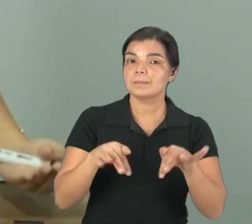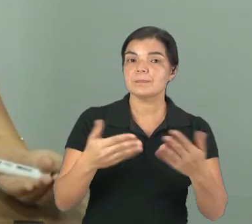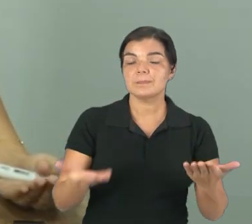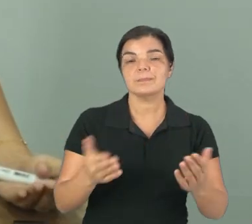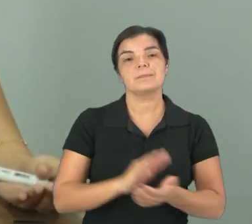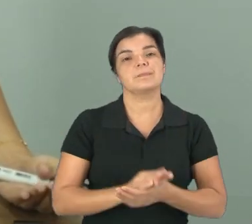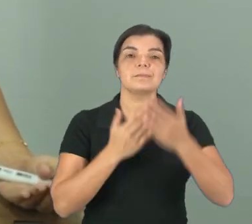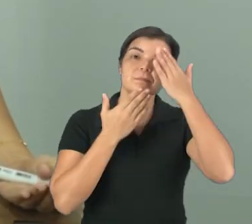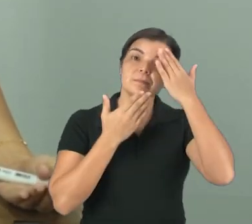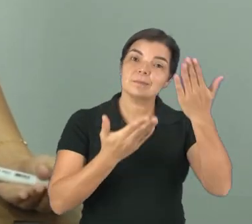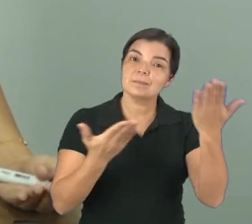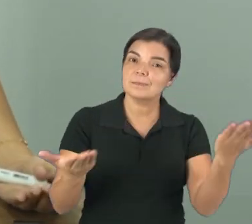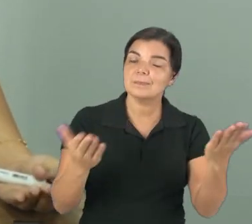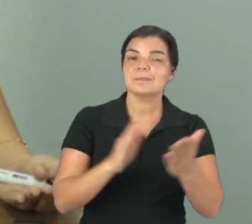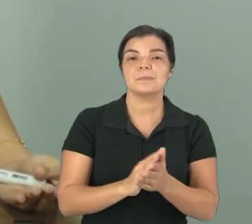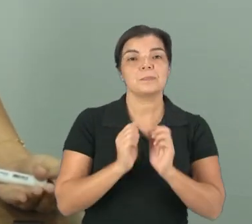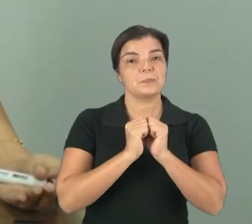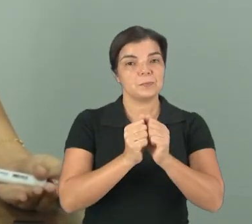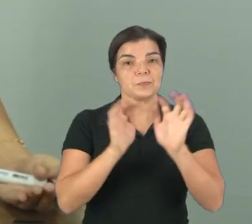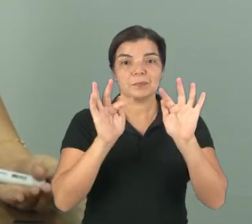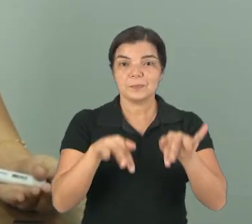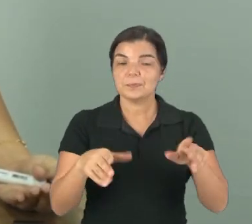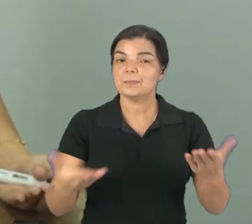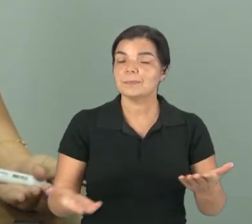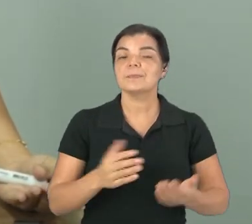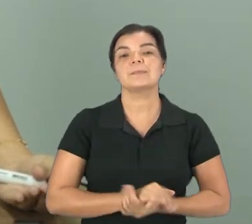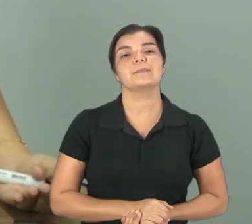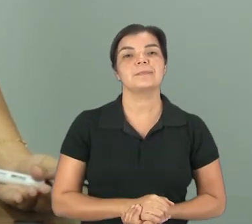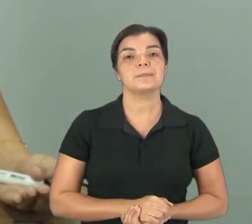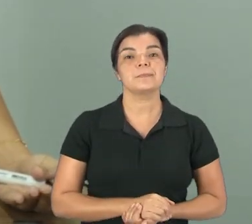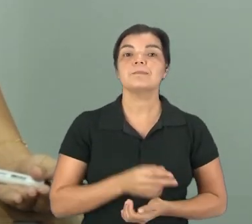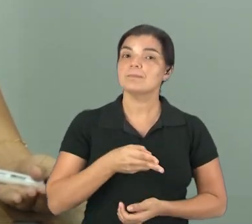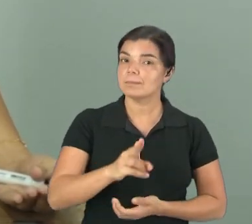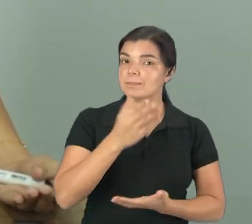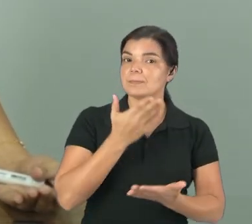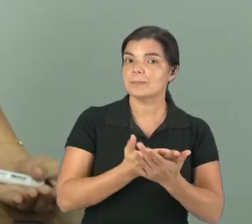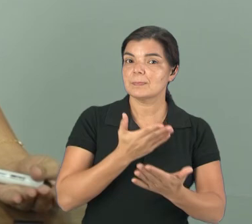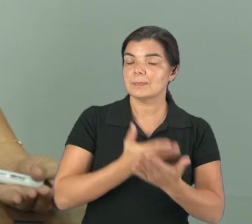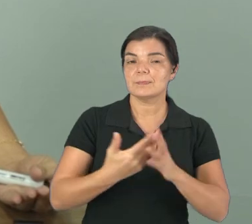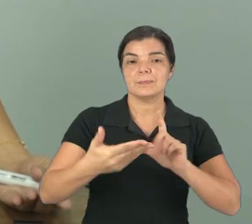fim. Eu agradeço porque você ficou comigo ligadinho até aqui e continue